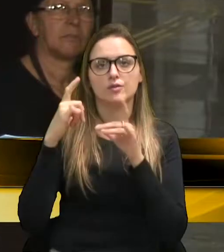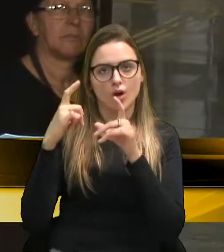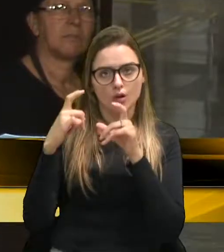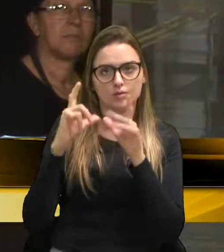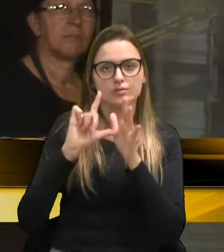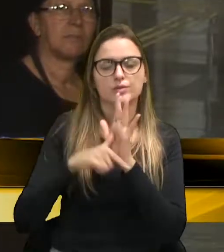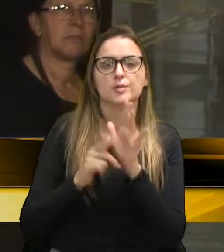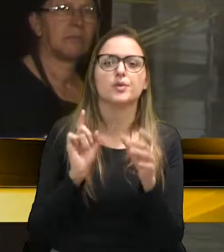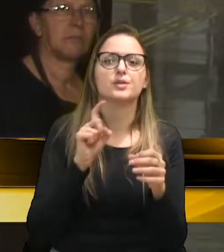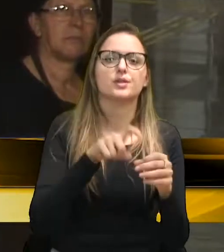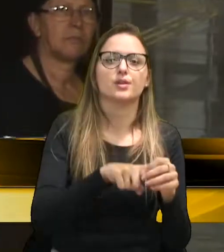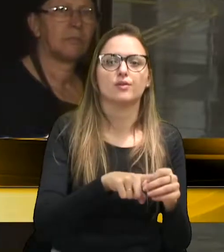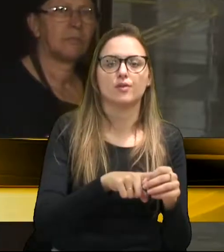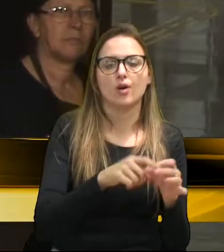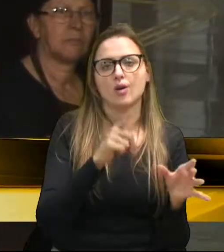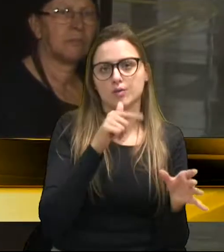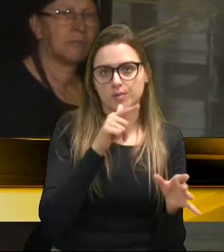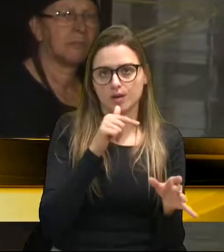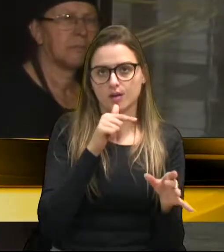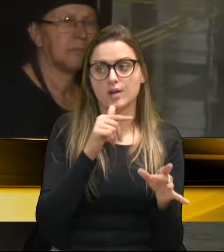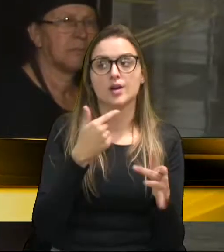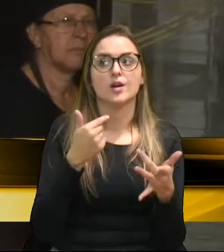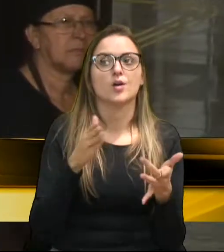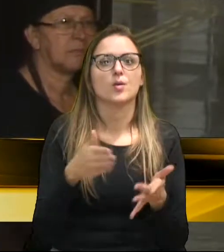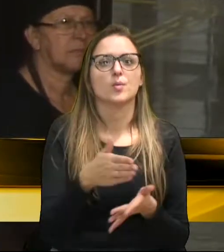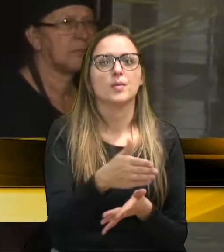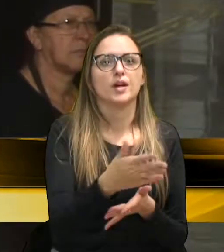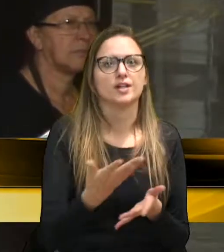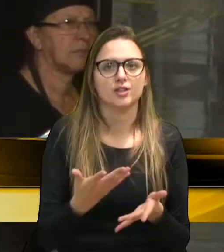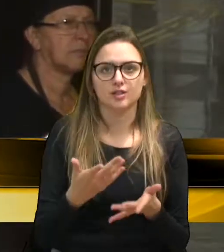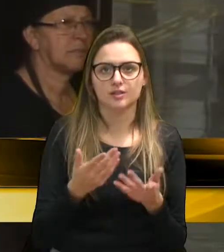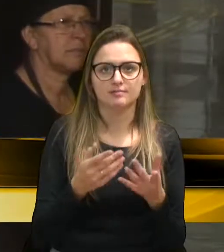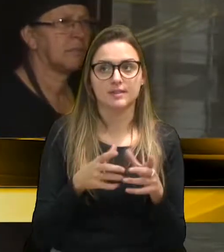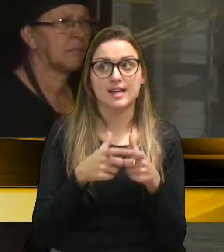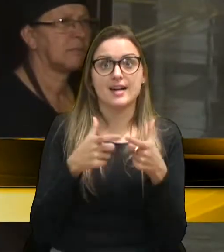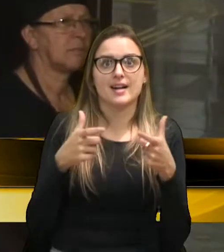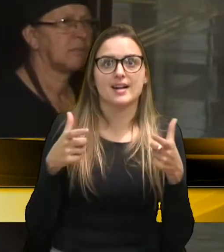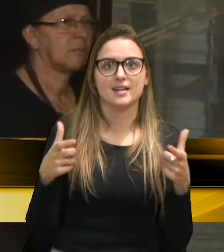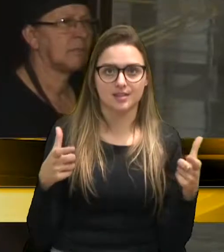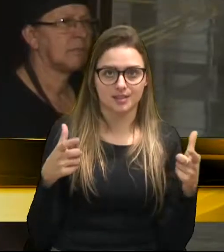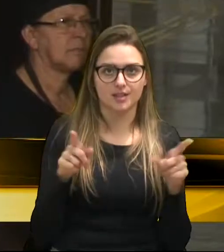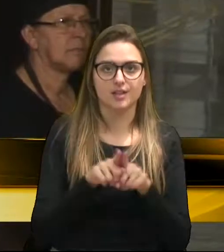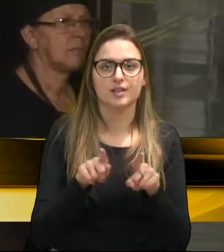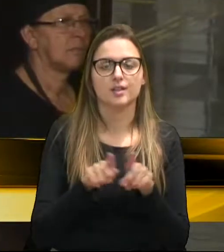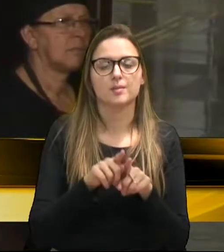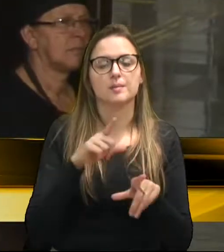água tem o objetivo de deixar o peixe crescer ainda mais e desovar mais vezes, aumentando a população.